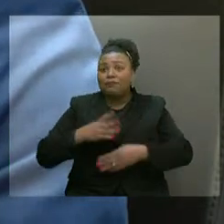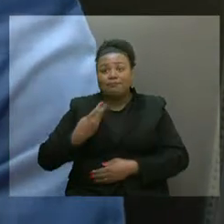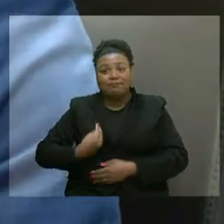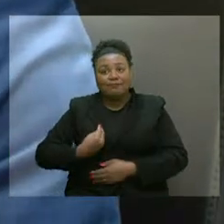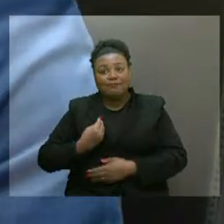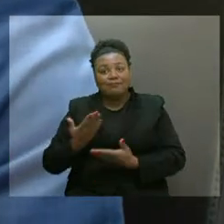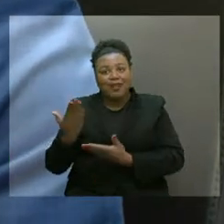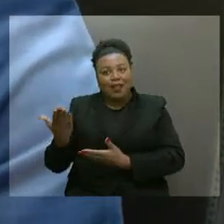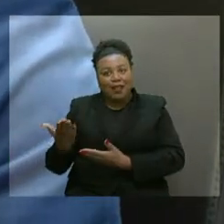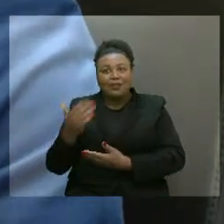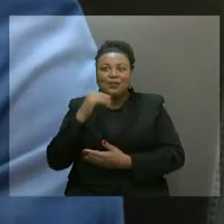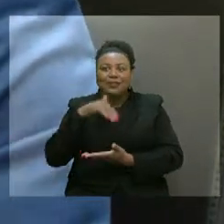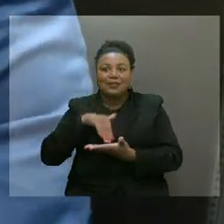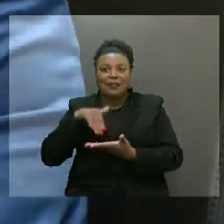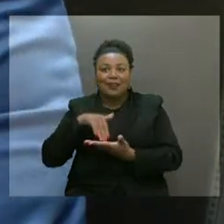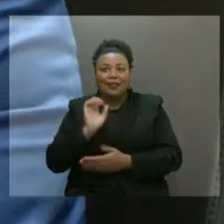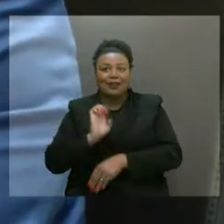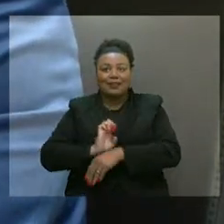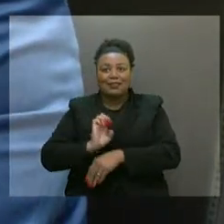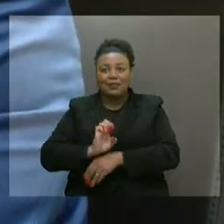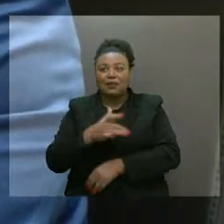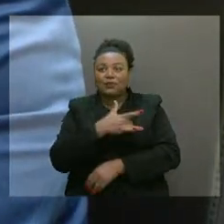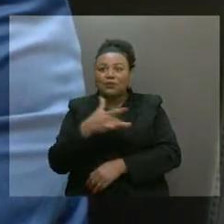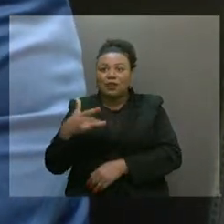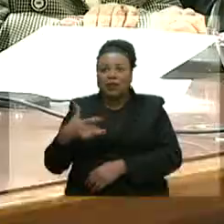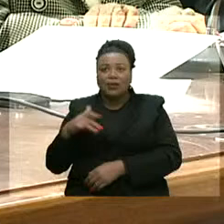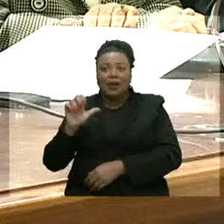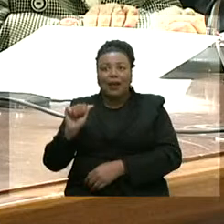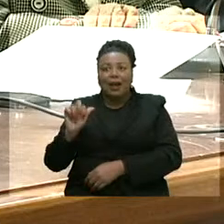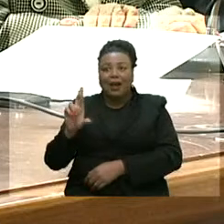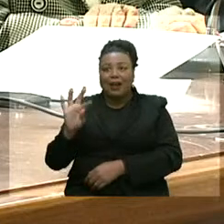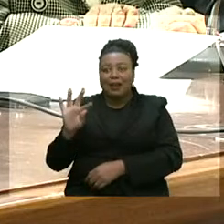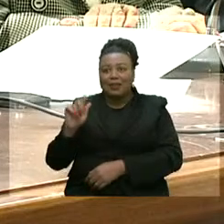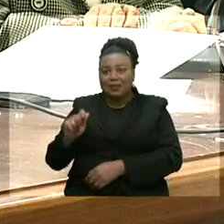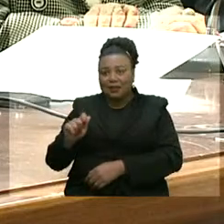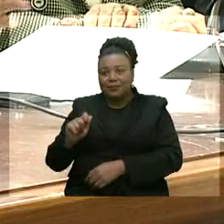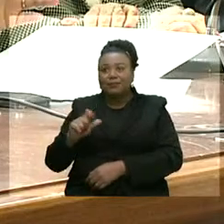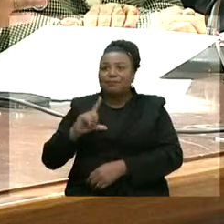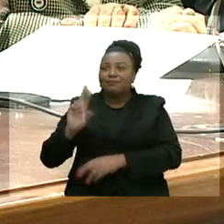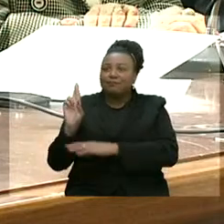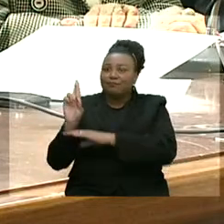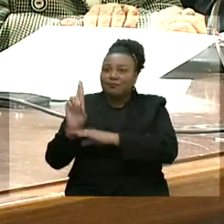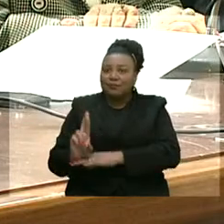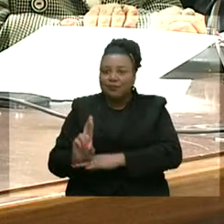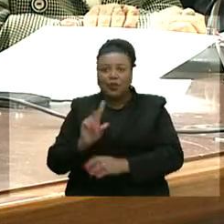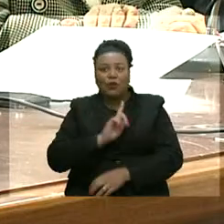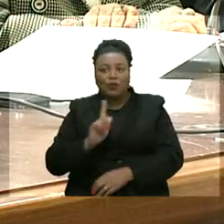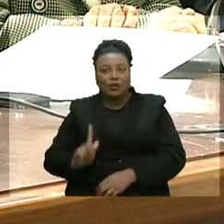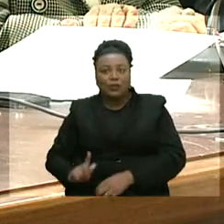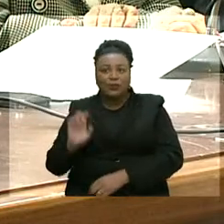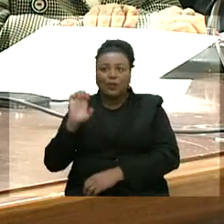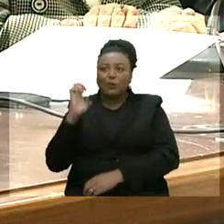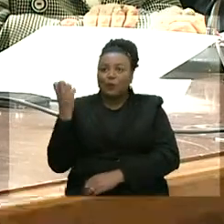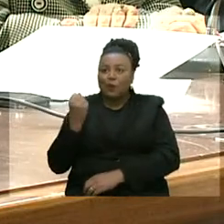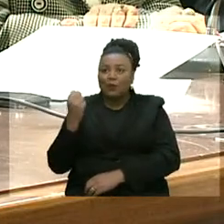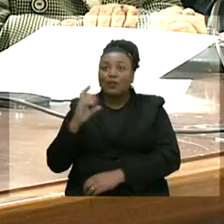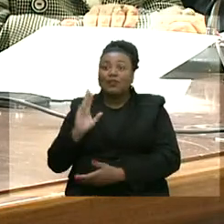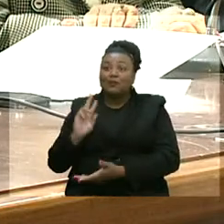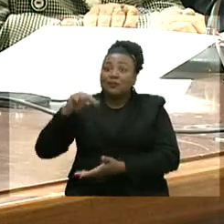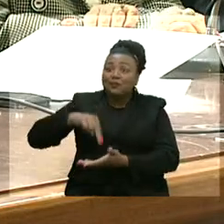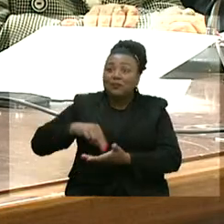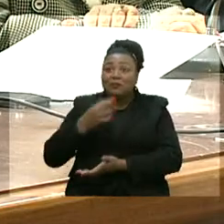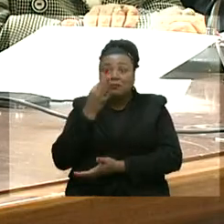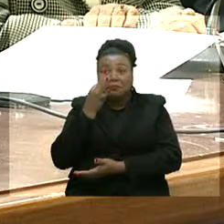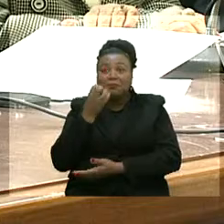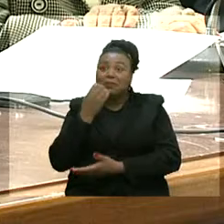presença aqui do meu lado da secretária de Estado da Saúde, Arita Bergman, que está representando o seu governador, veio presencialmente aqui ao